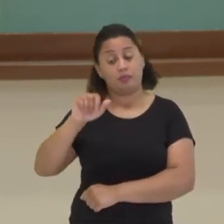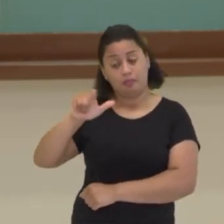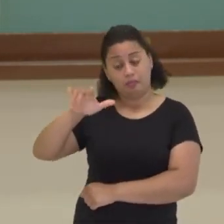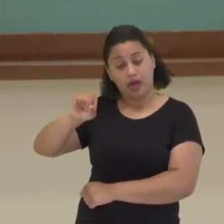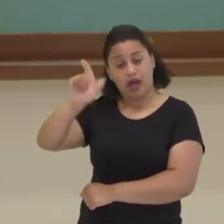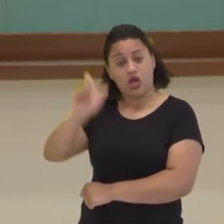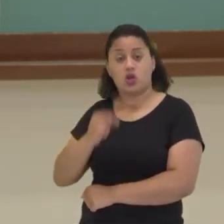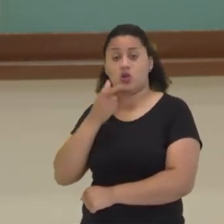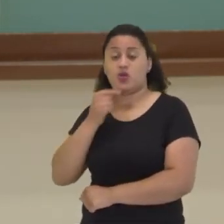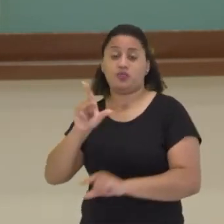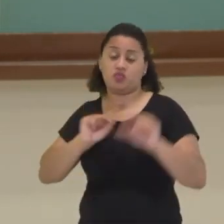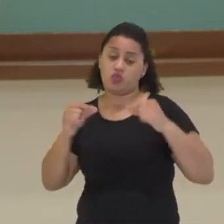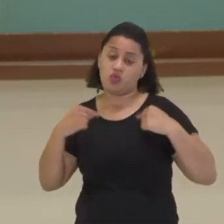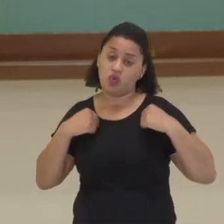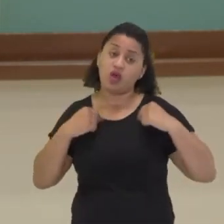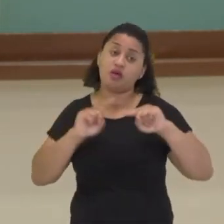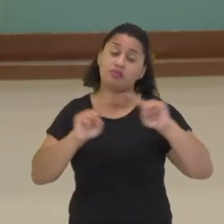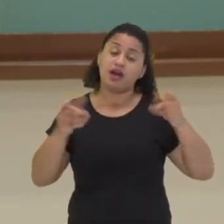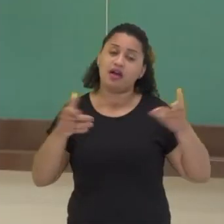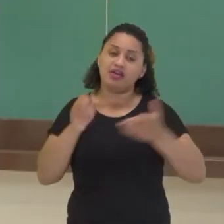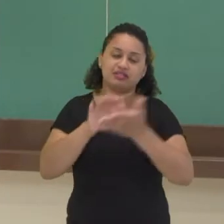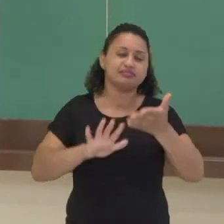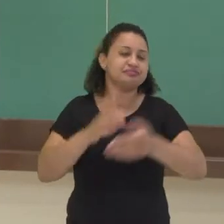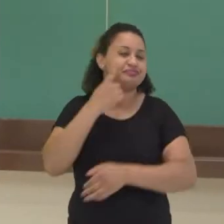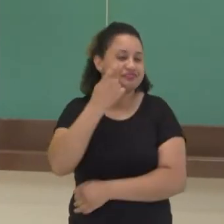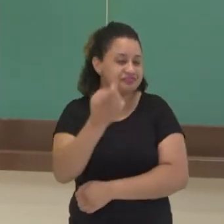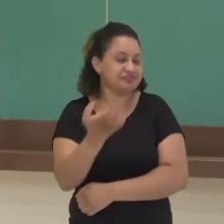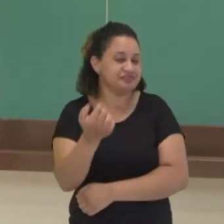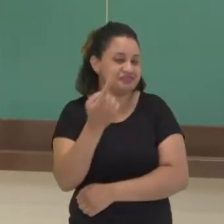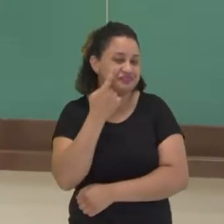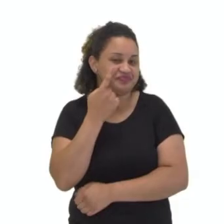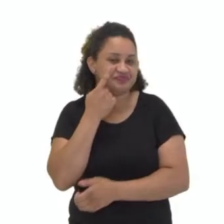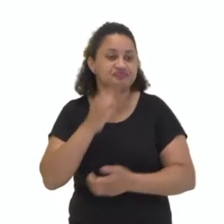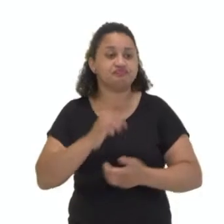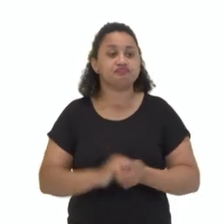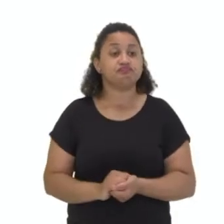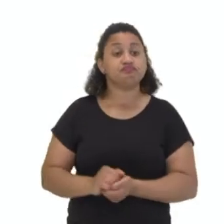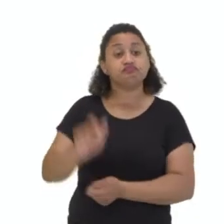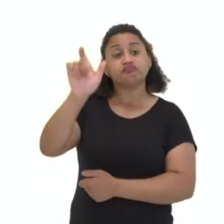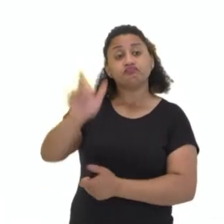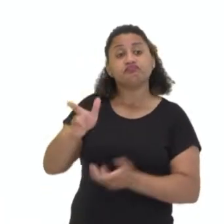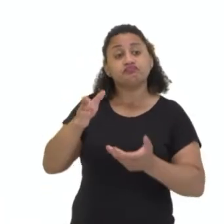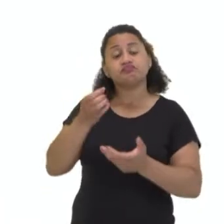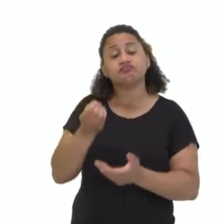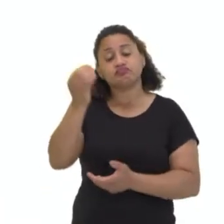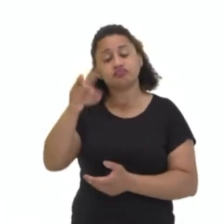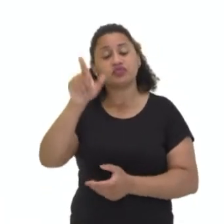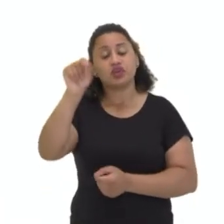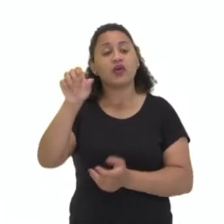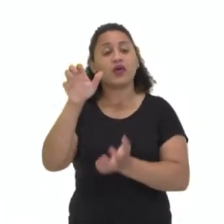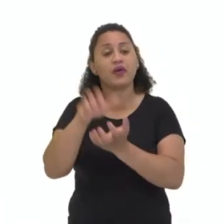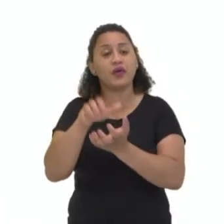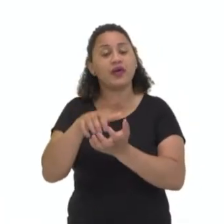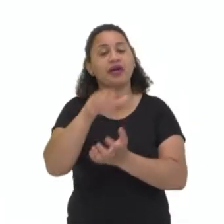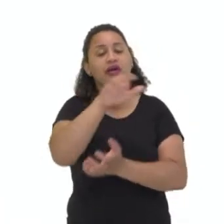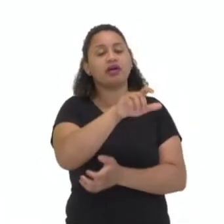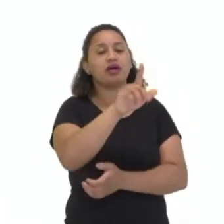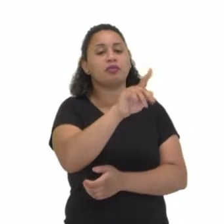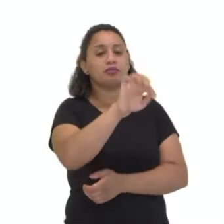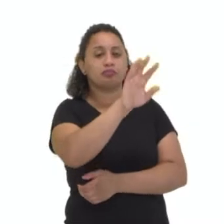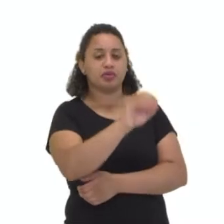esse exercício é muito interessante. Acompanhe aqui comigo. Uma pessoa quer viajar de Recife a Porto